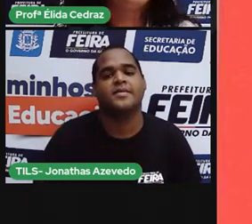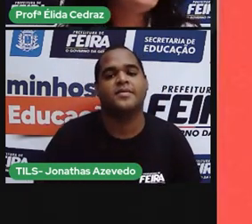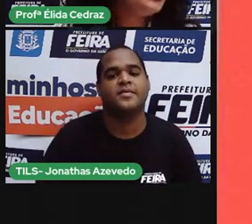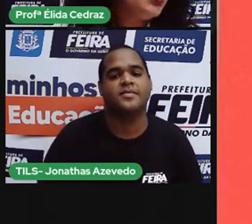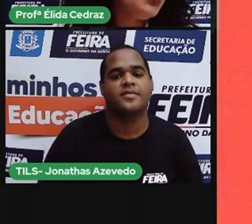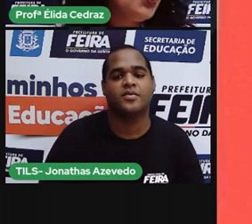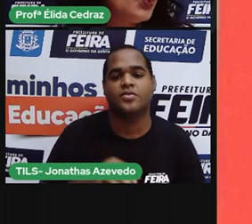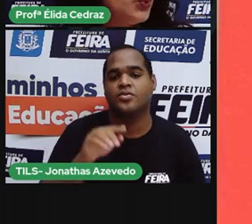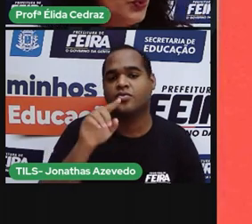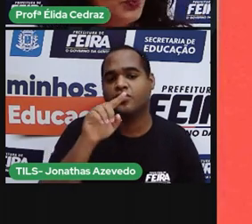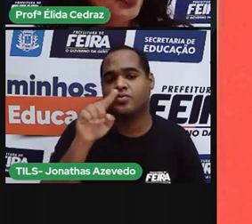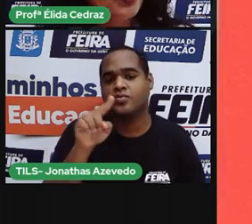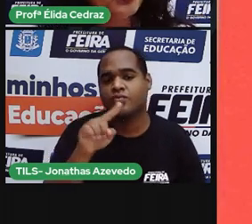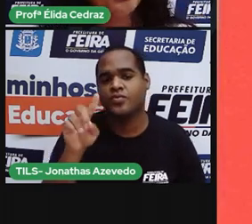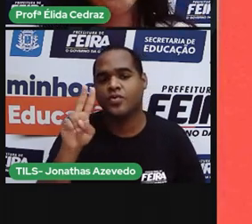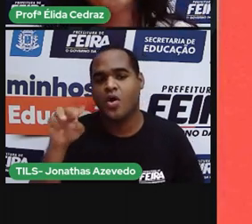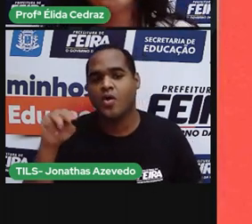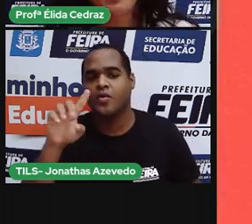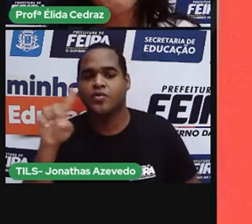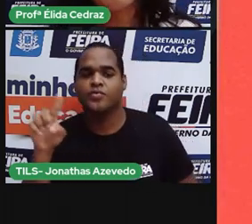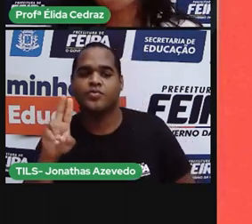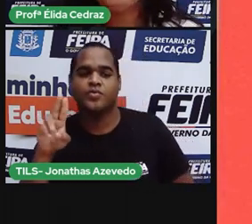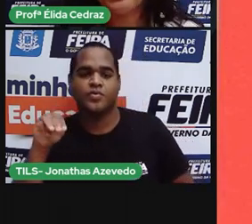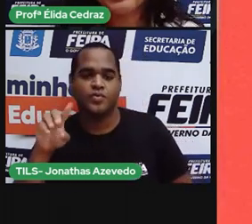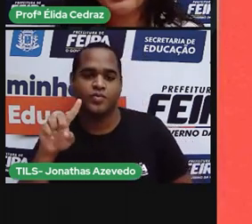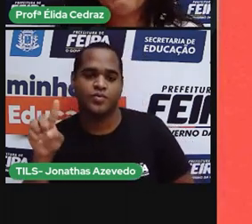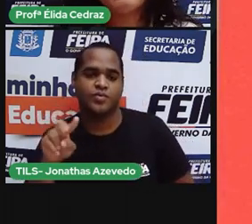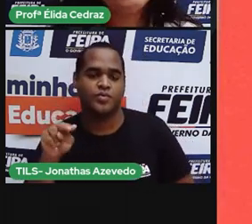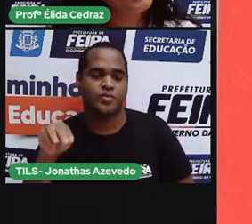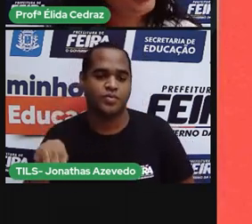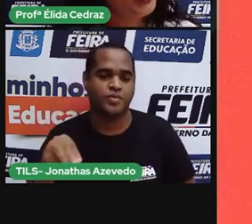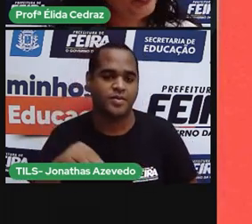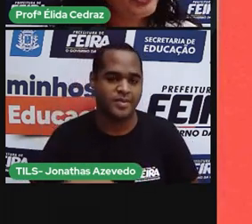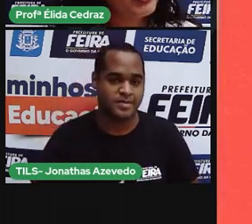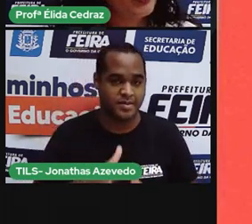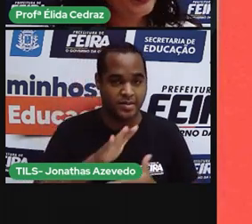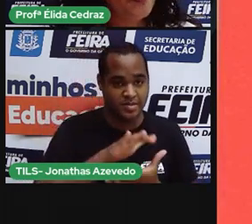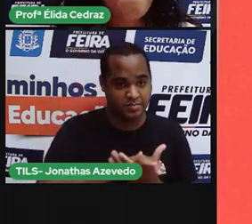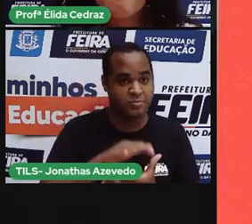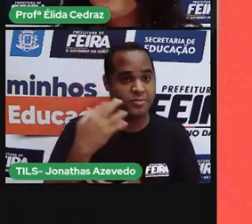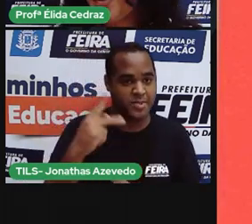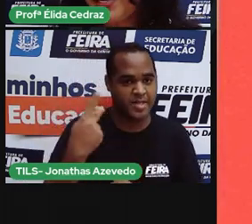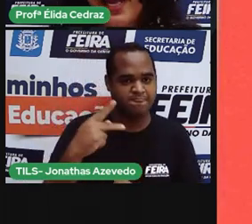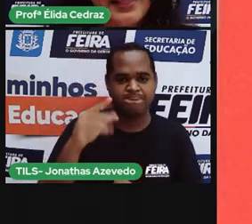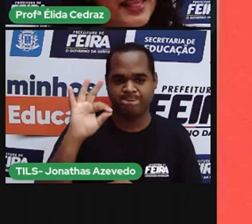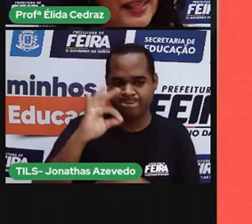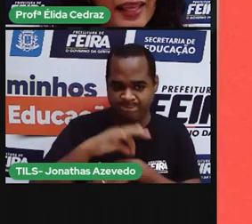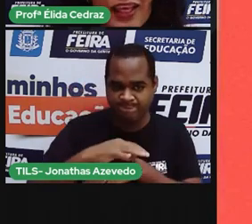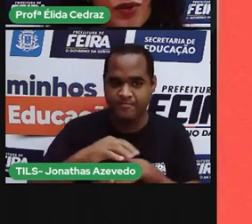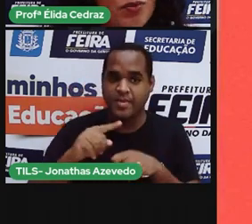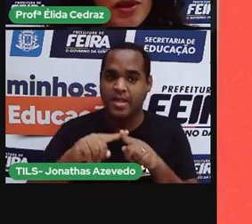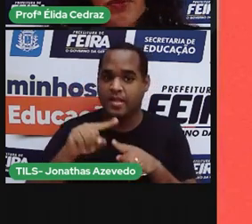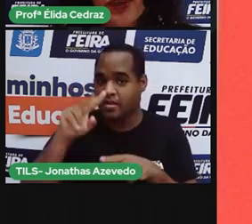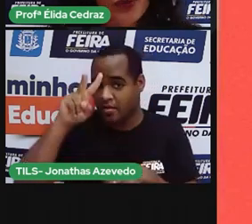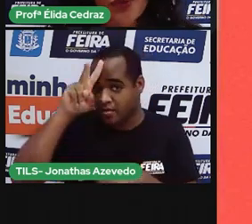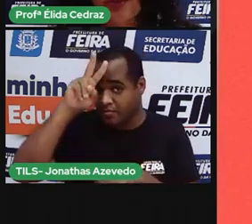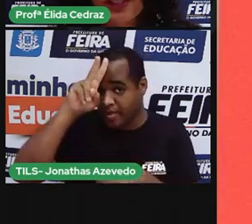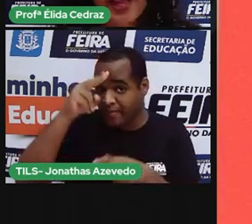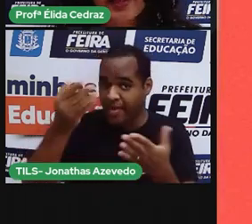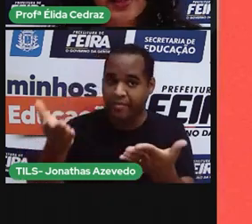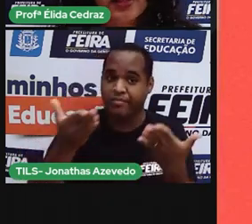Zum, zum, zum. Para o casamento do besouro, barata nenhuma